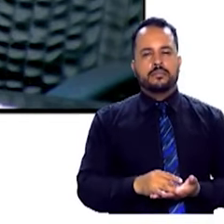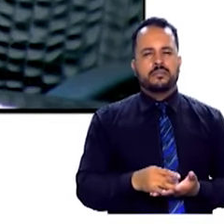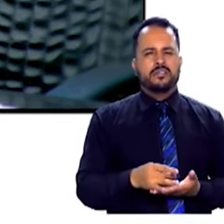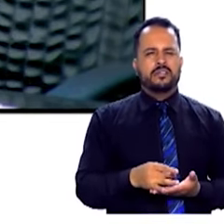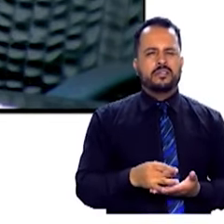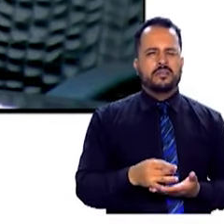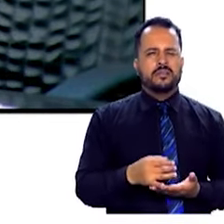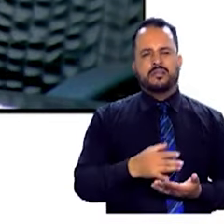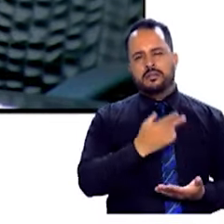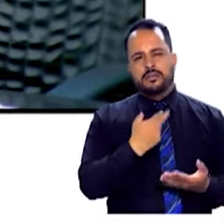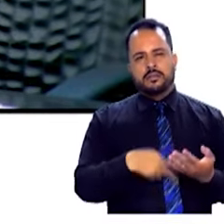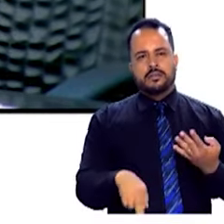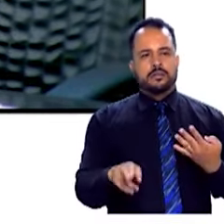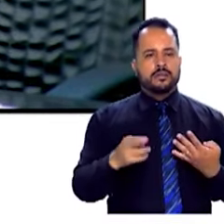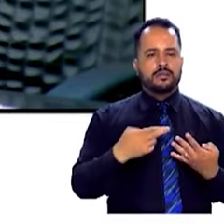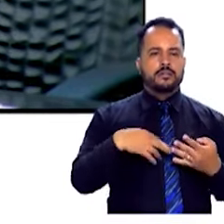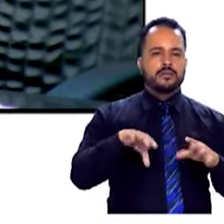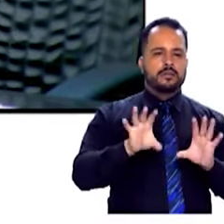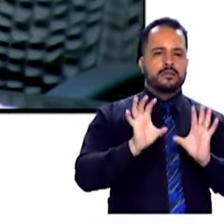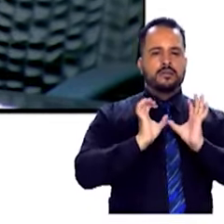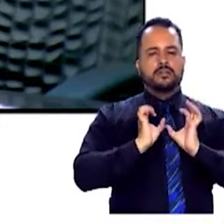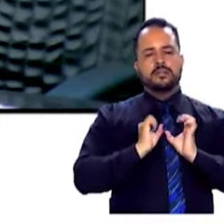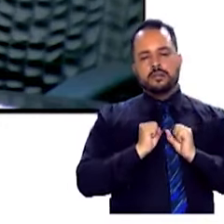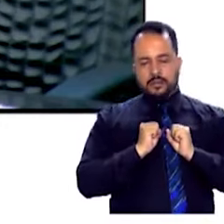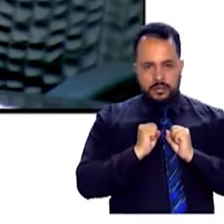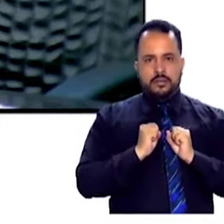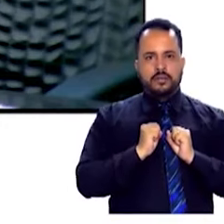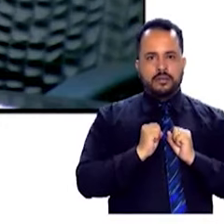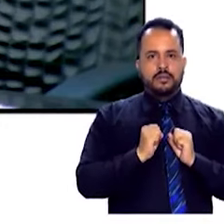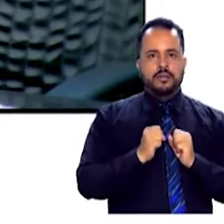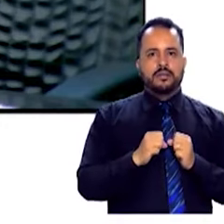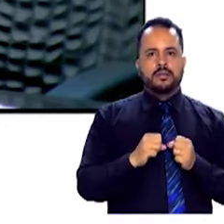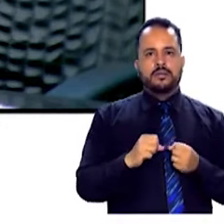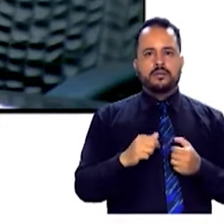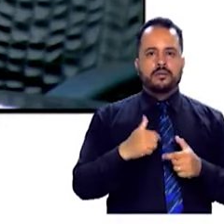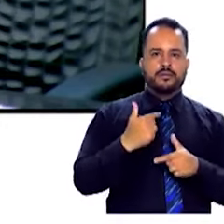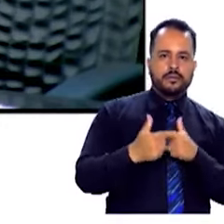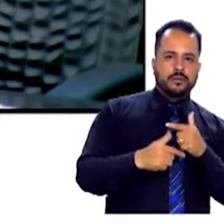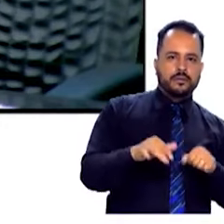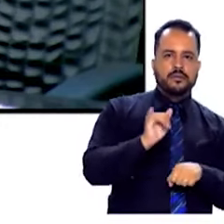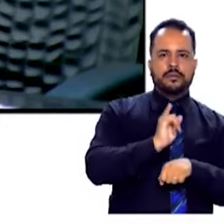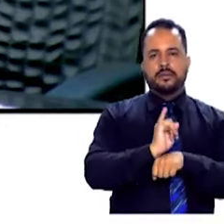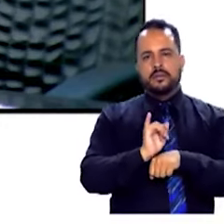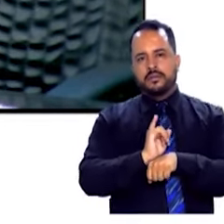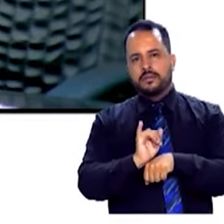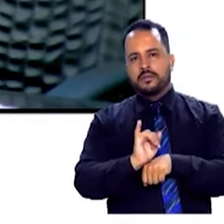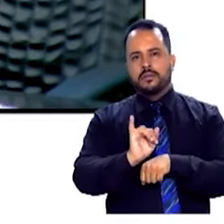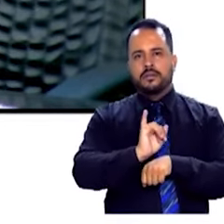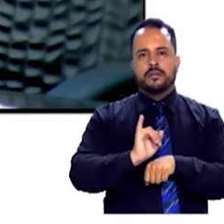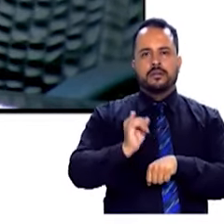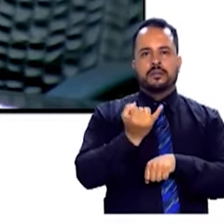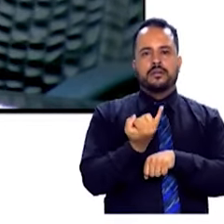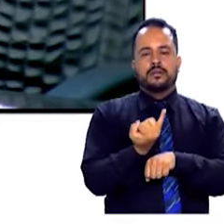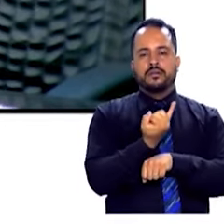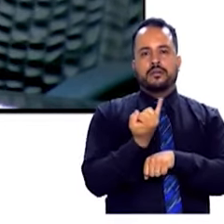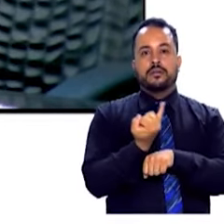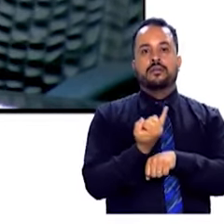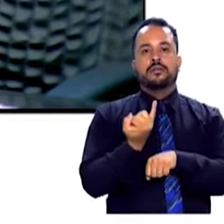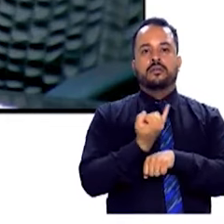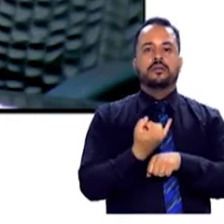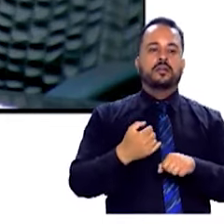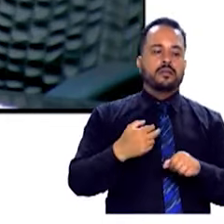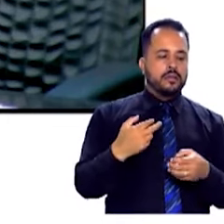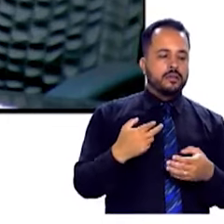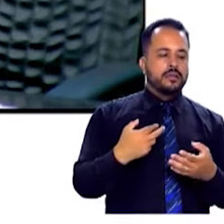recursos porque se eu posso desconsiderar vícios formais eh em nome da relevância eu preciso analisar primeiro a relevância